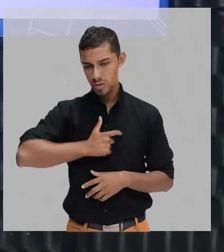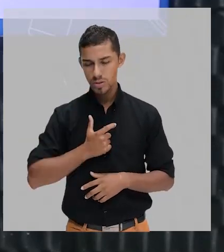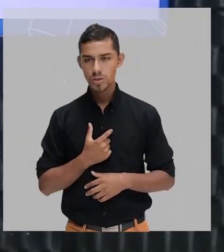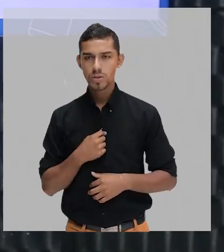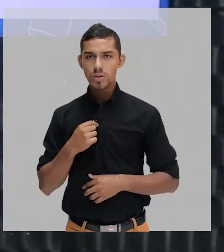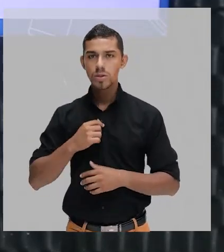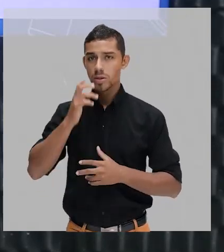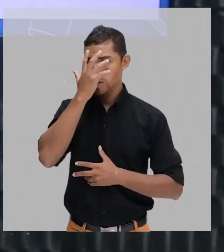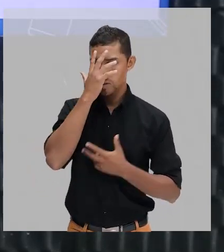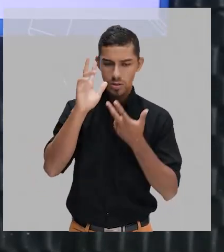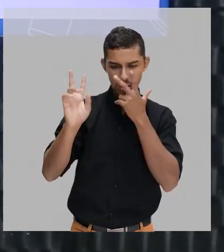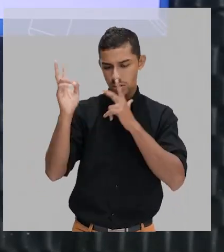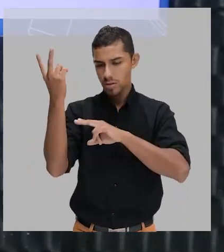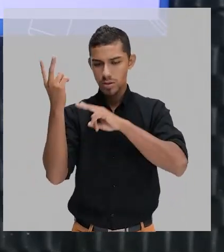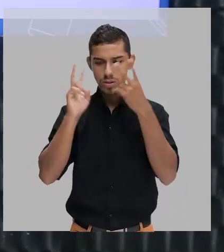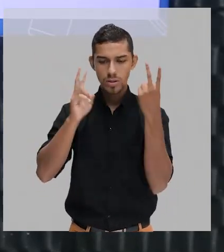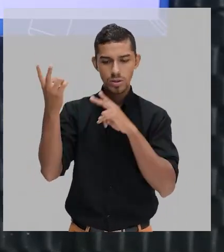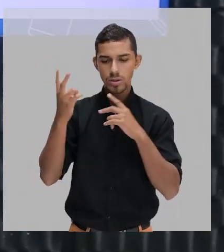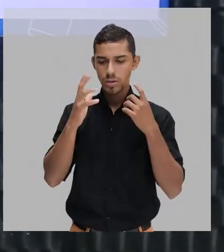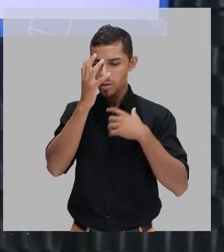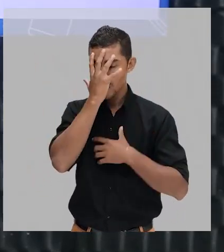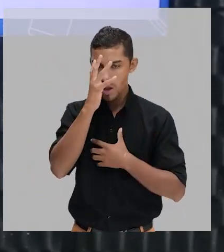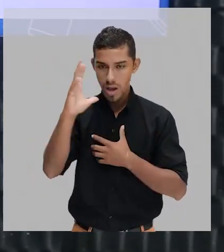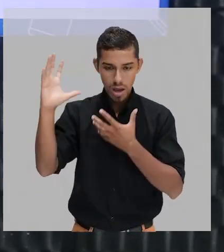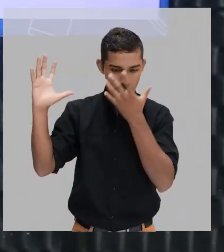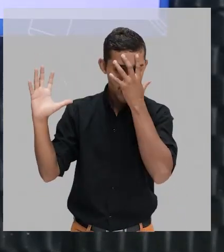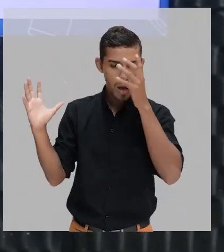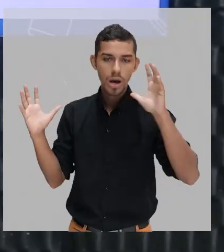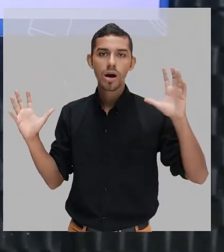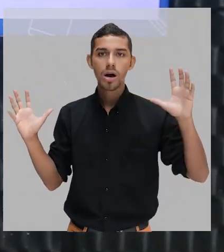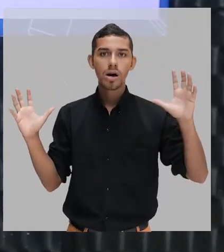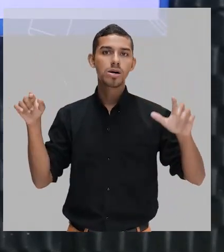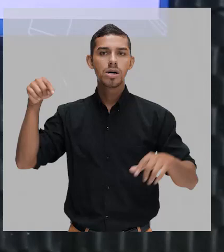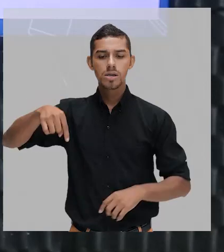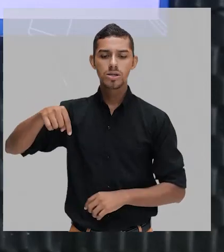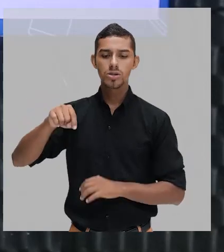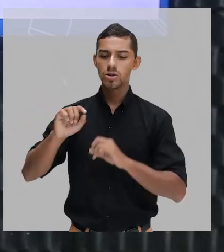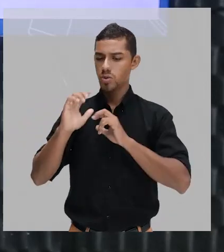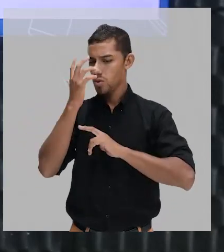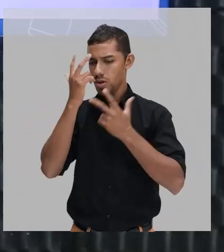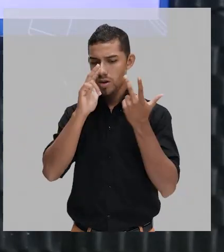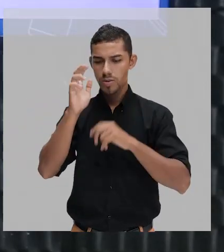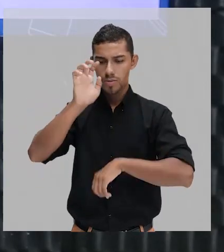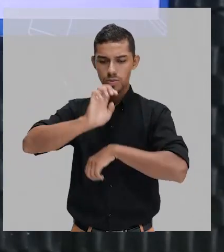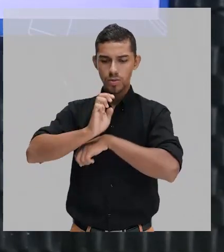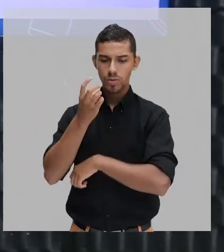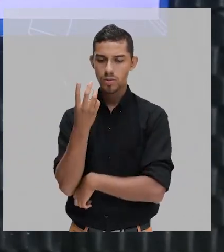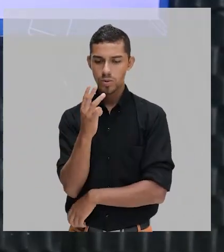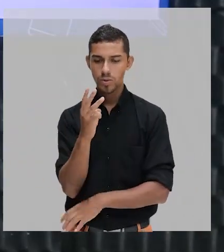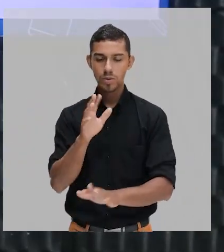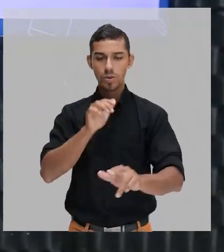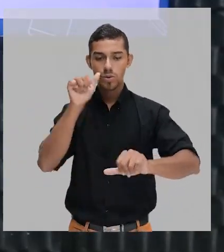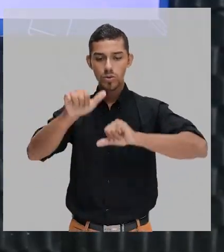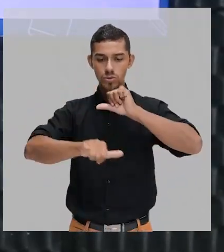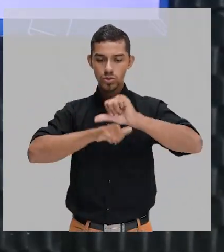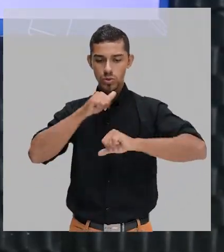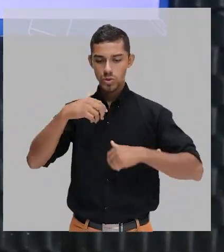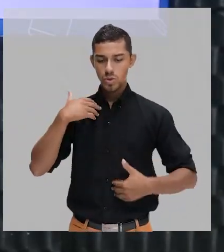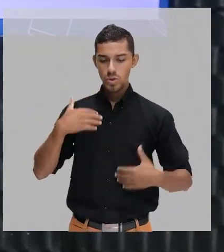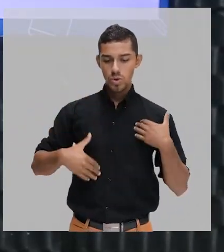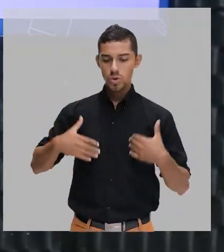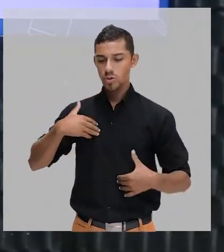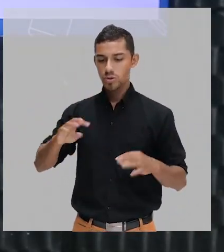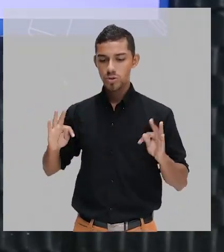fantasia de carnaval de fofão, que é uma figura característica daqui do carnaval maranhense. Né? Pronto, mudou o corpo dela toda.